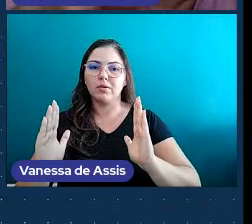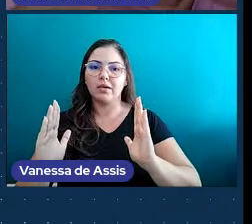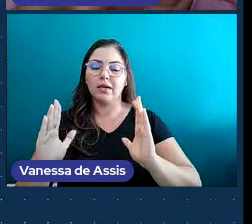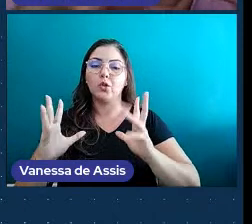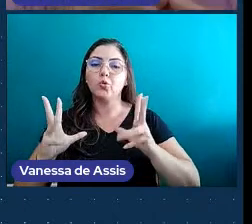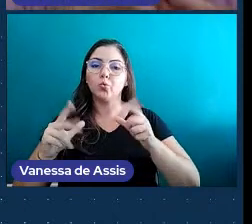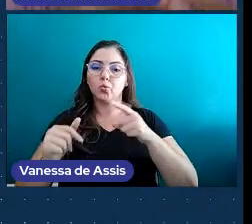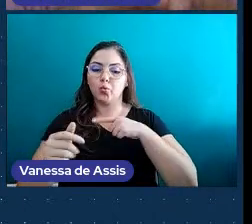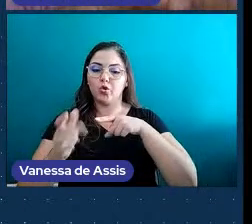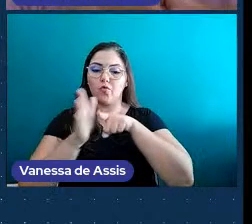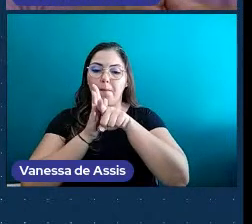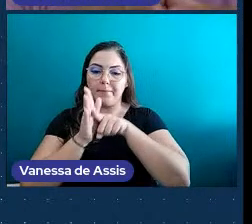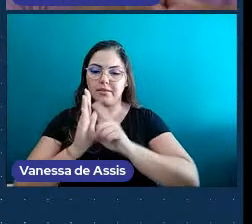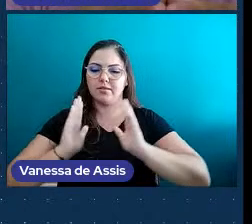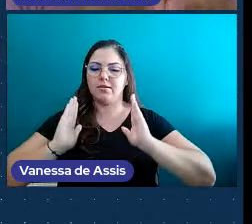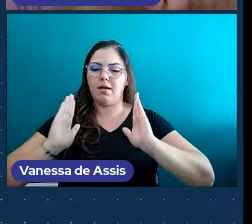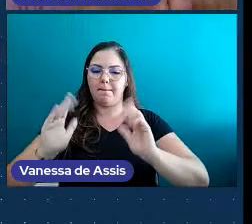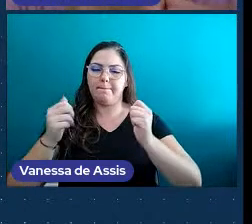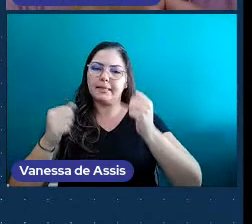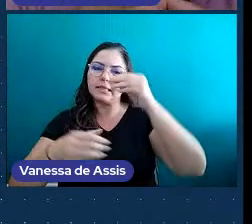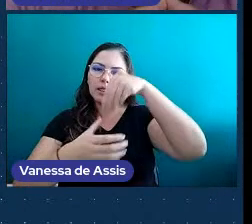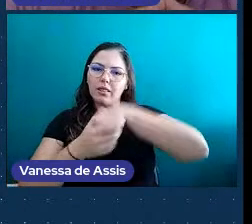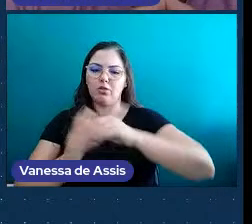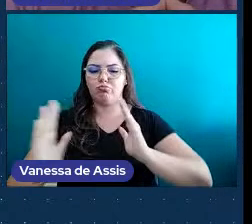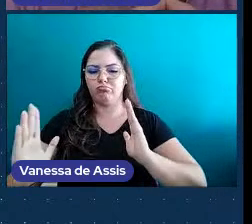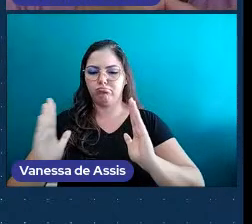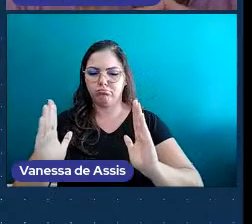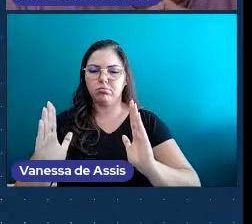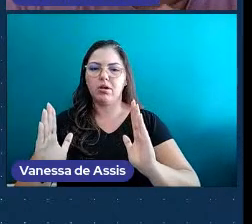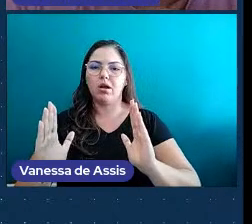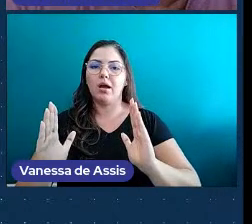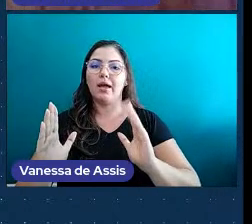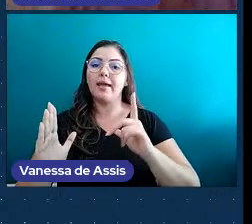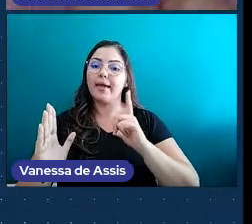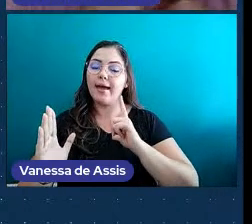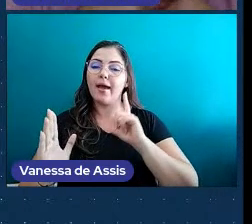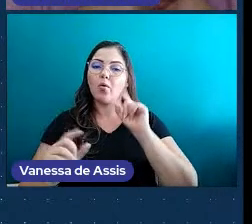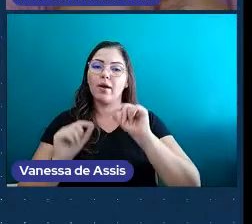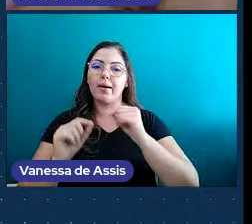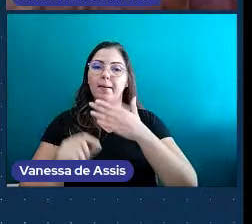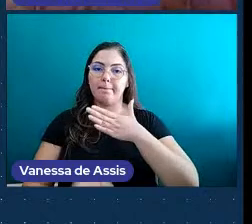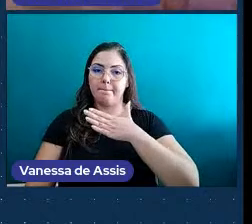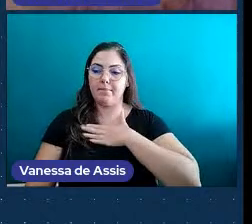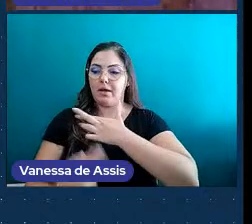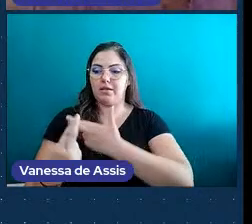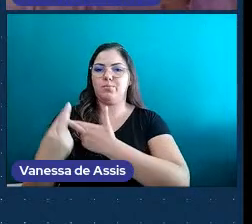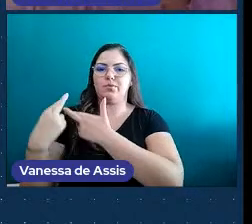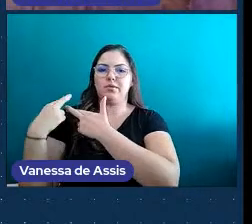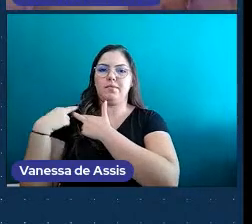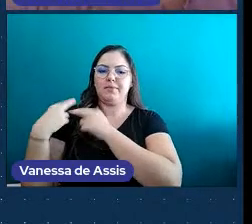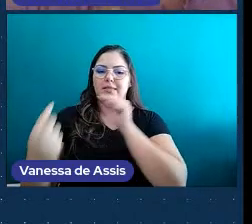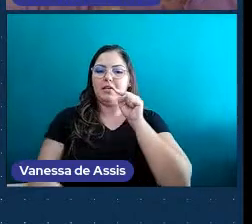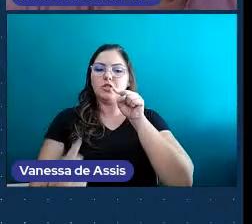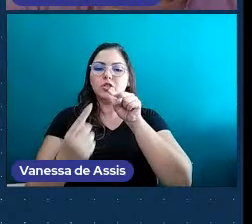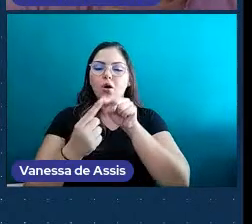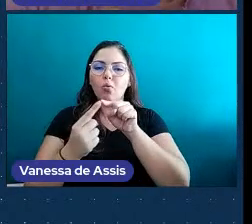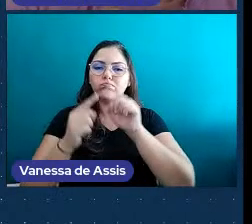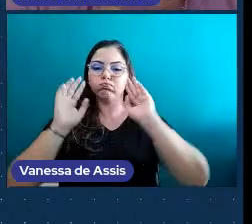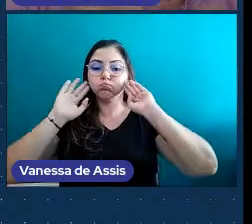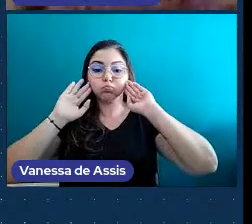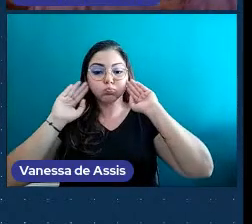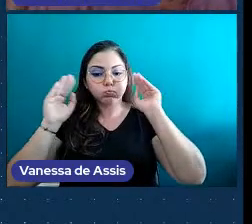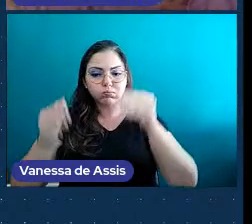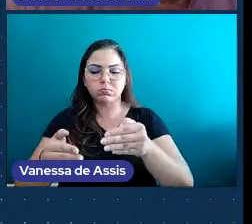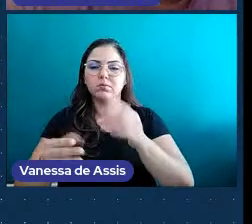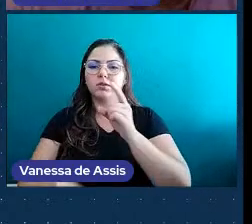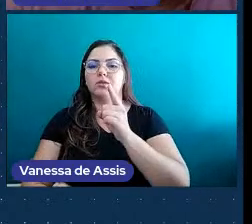seu compromisso com o leitor acadêmico, né? Porque se alguém lhe cobrar alguma